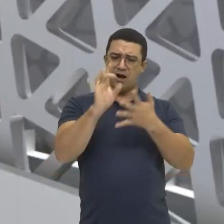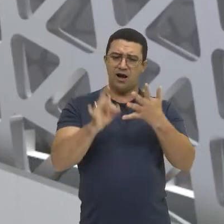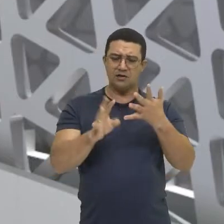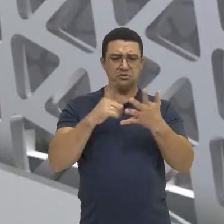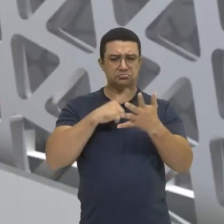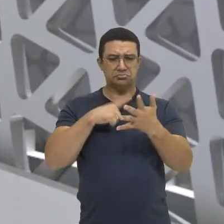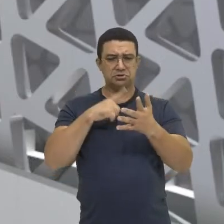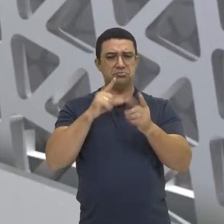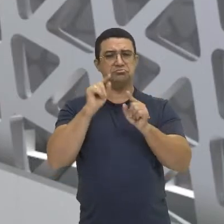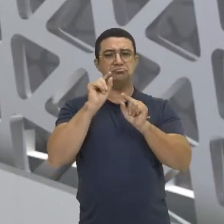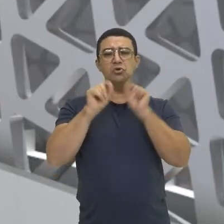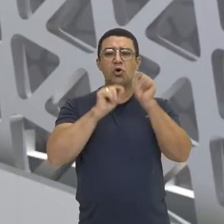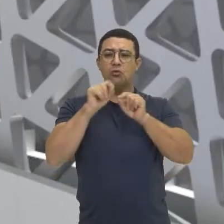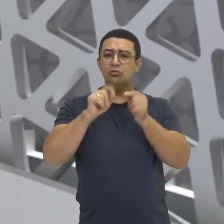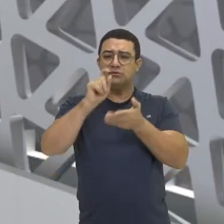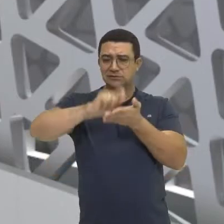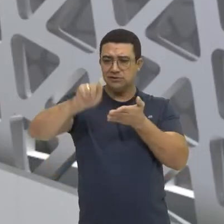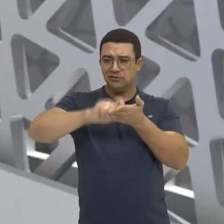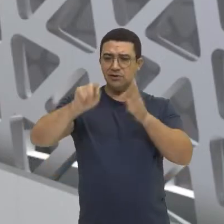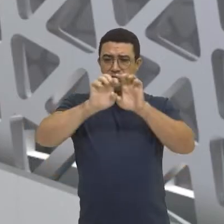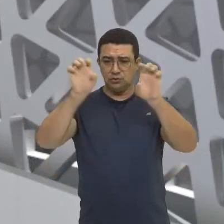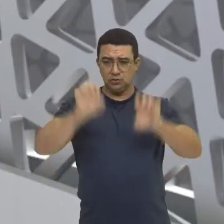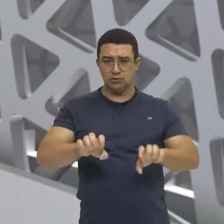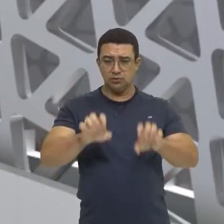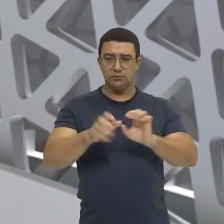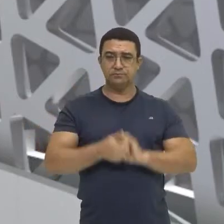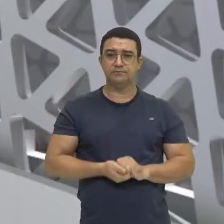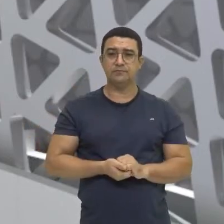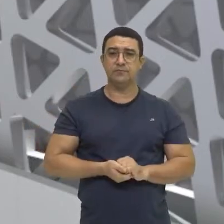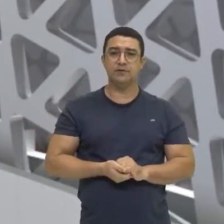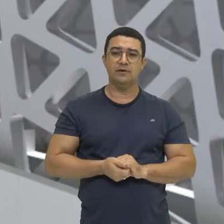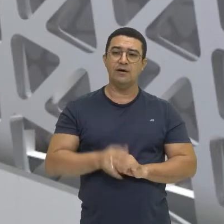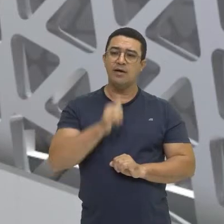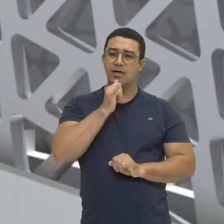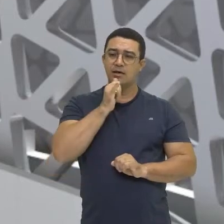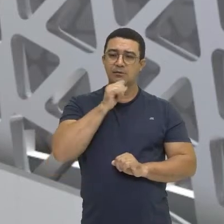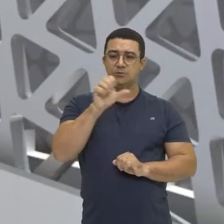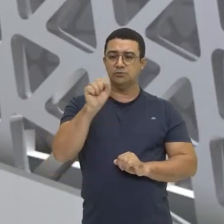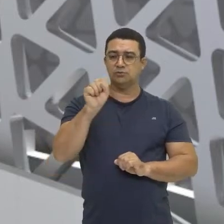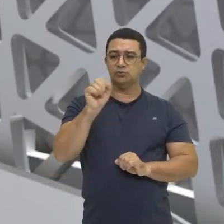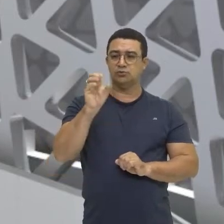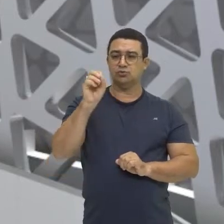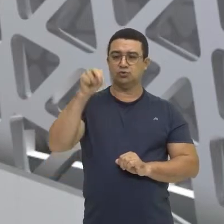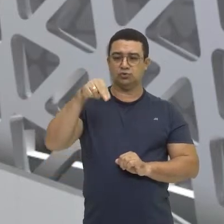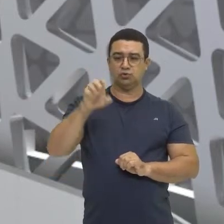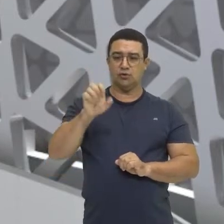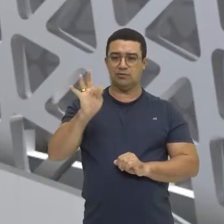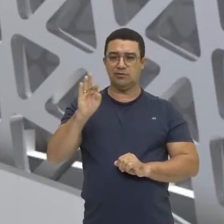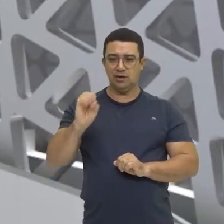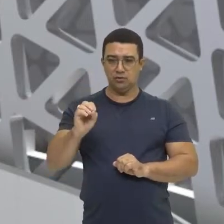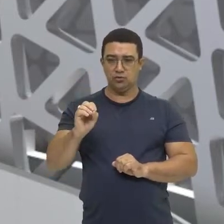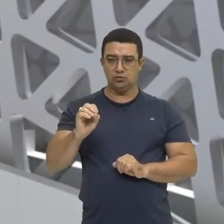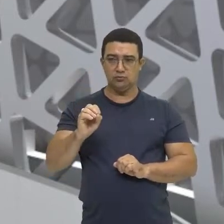de estar escrito, né? Então, por exemplo, o soneto, ele é